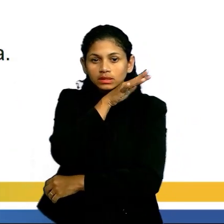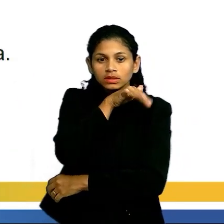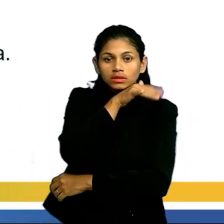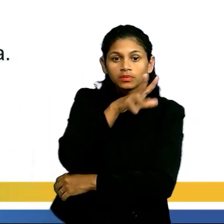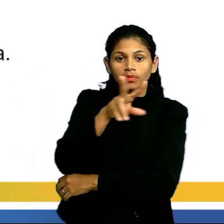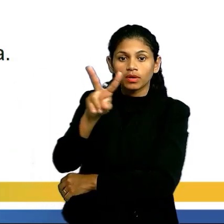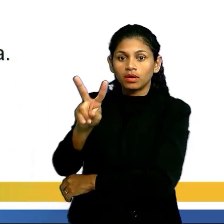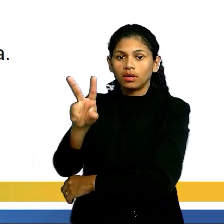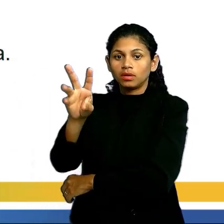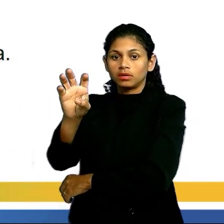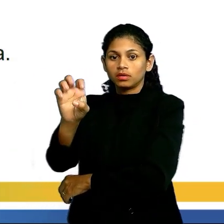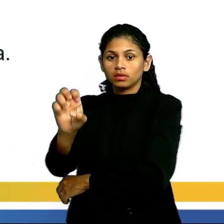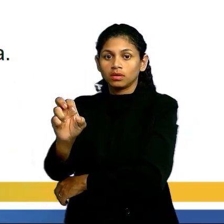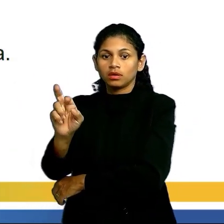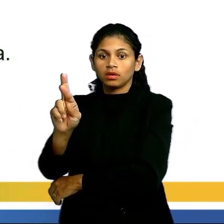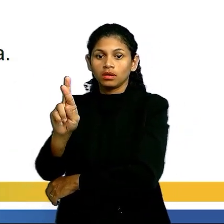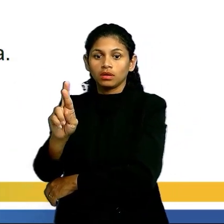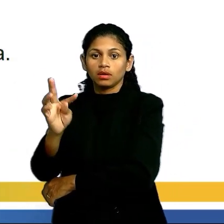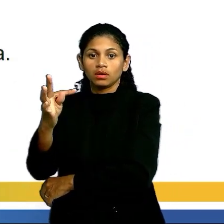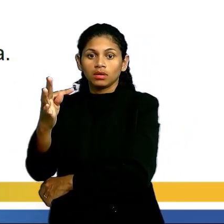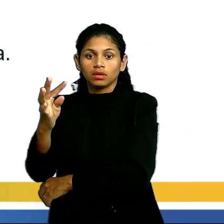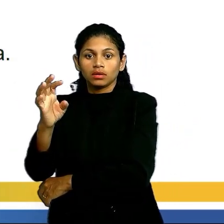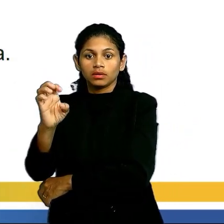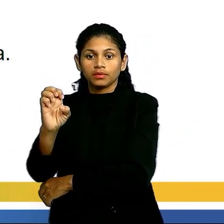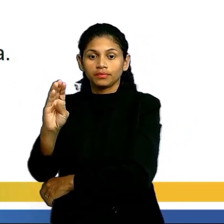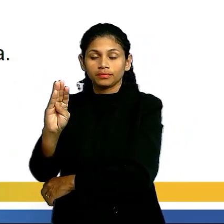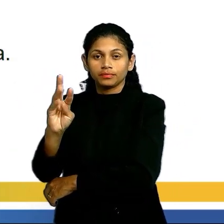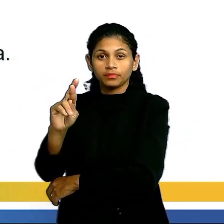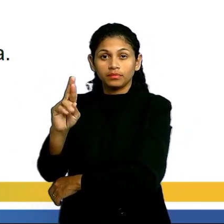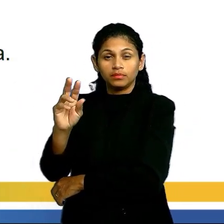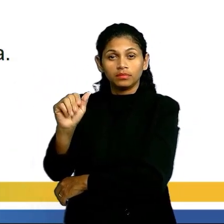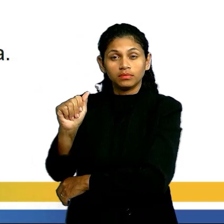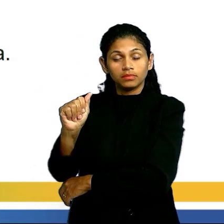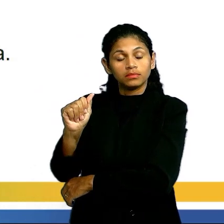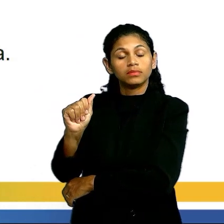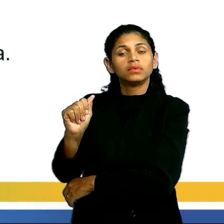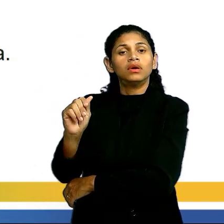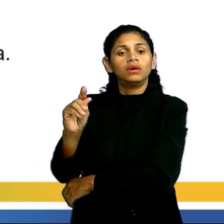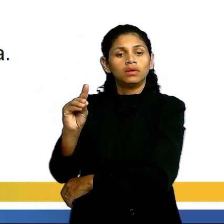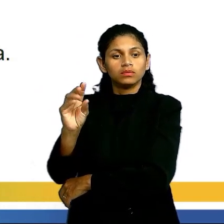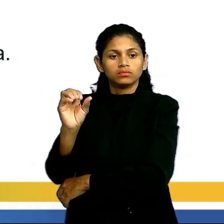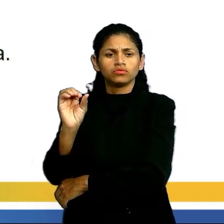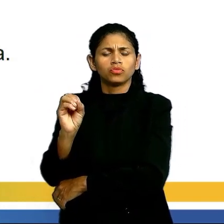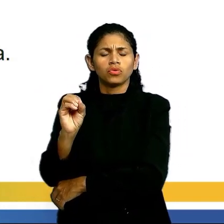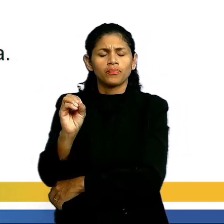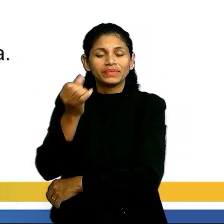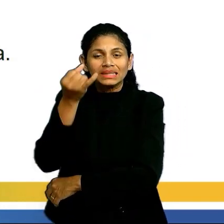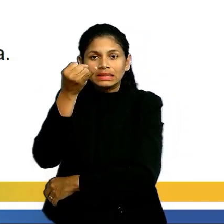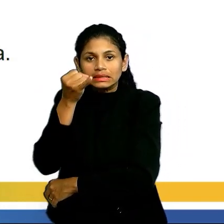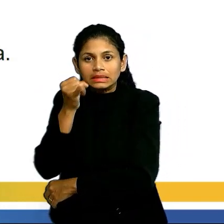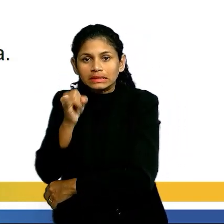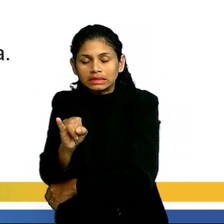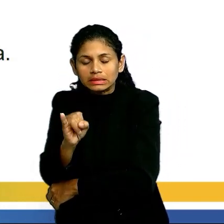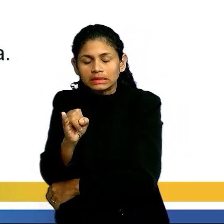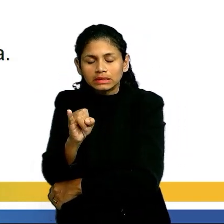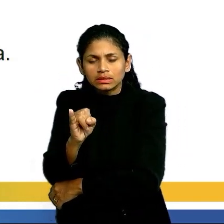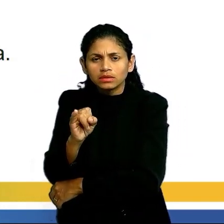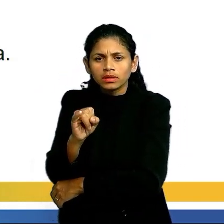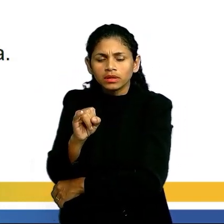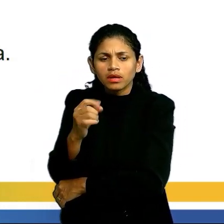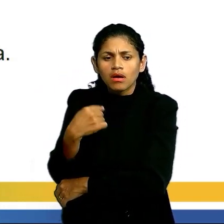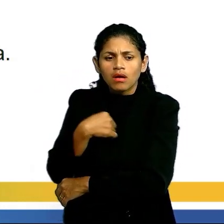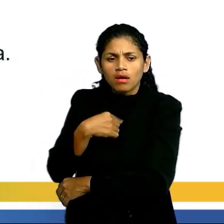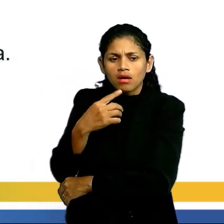maior semelhança genética entre eles? Então, se eu sei, pessoal, que cada pontinho desse é um ramo e